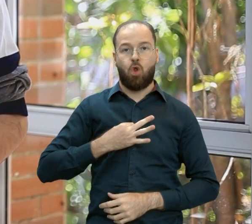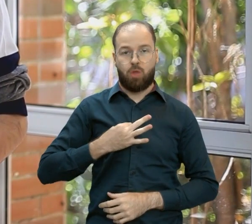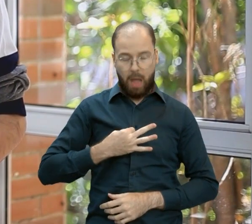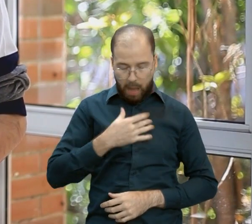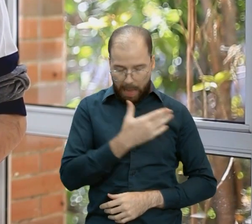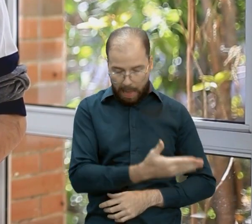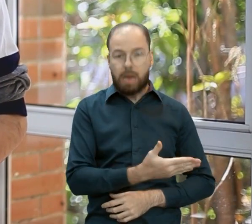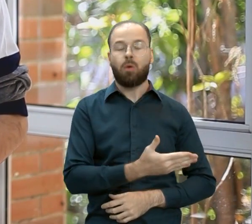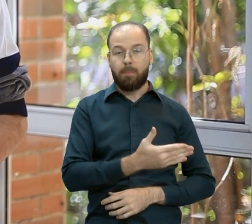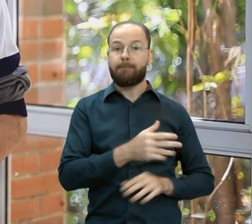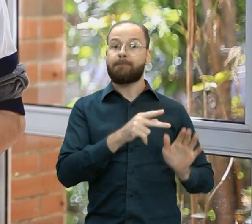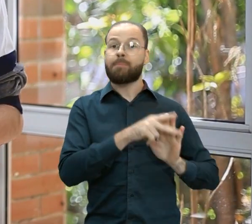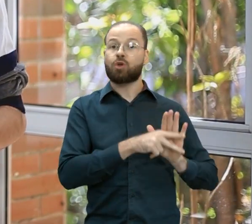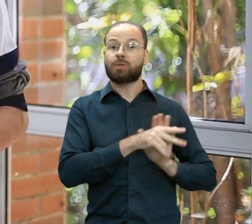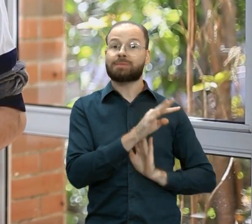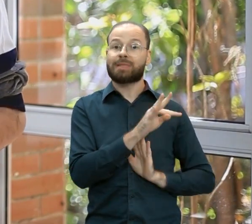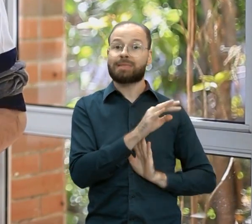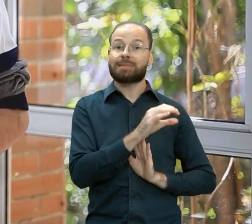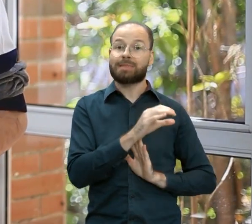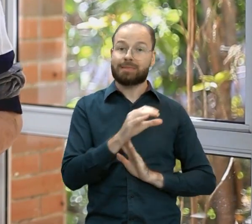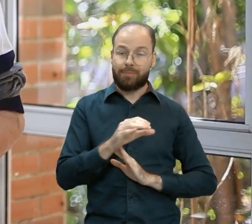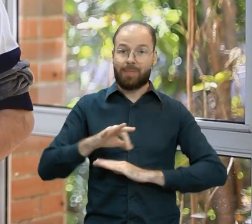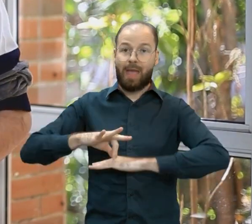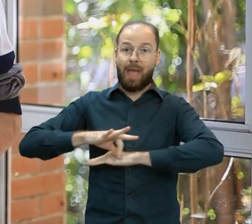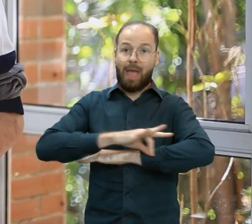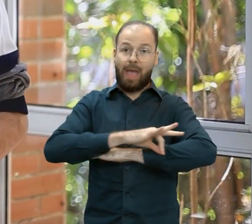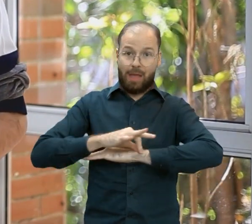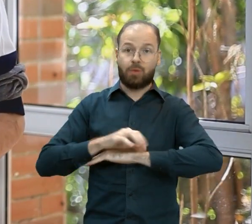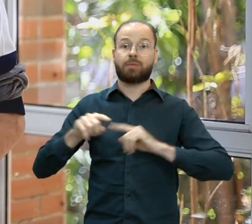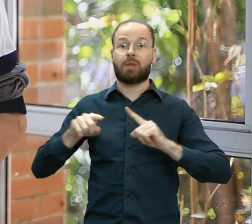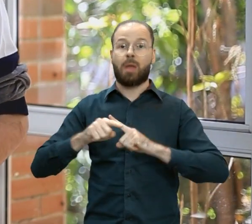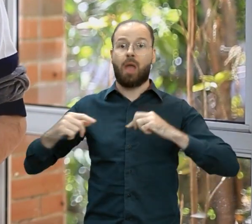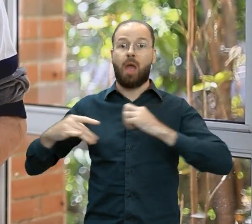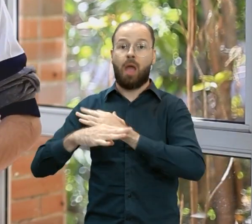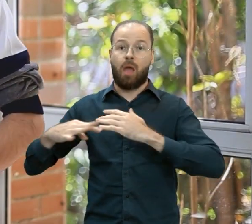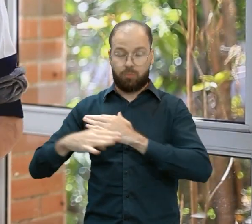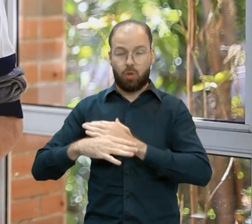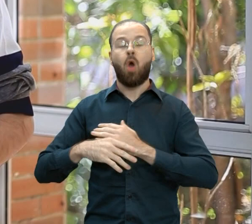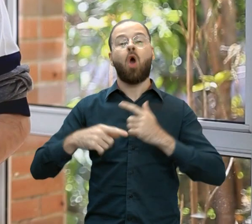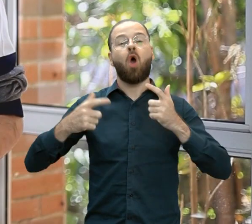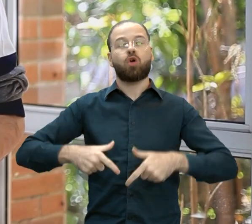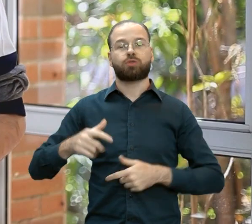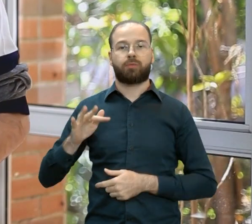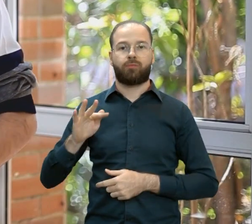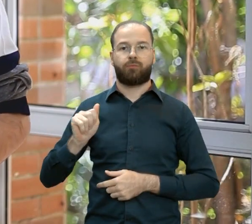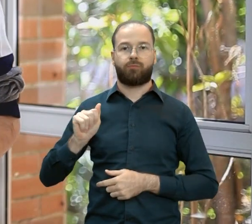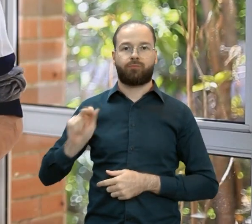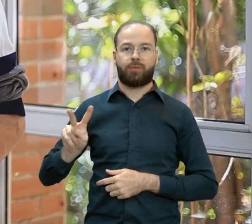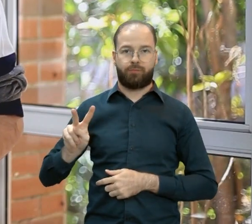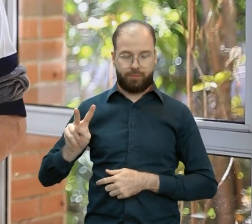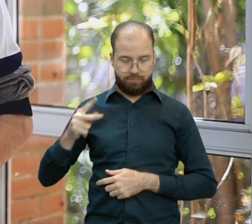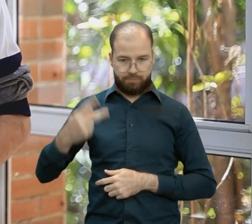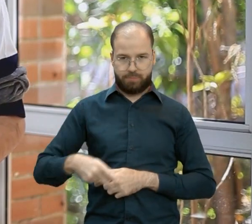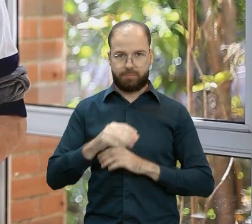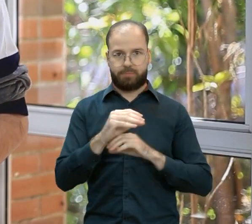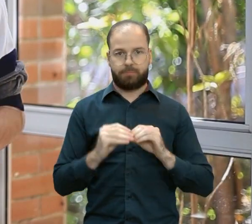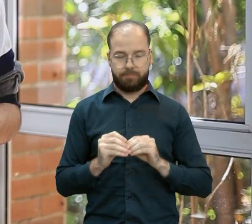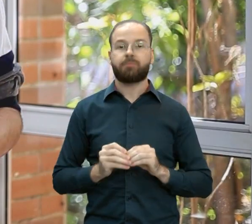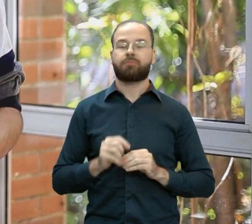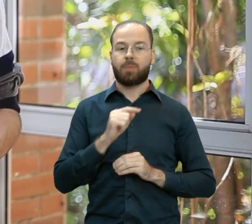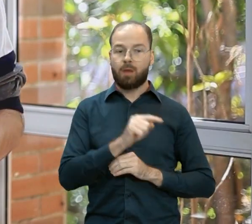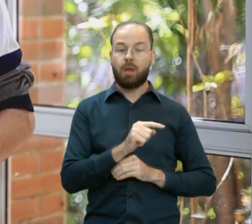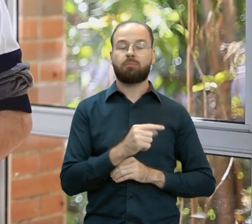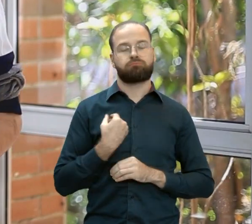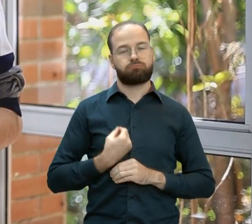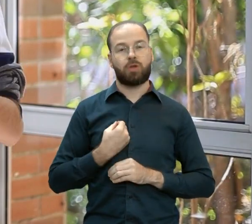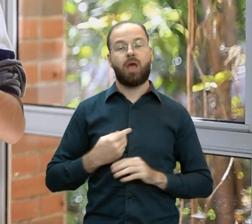projeto de TCC de Arquitetura e Urbanismo da Faculdade de Artes Visuais, a FAV. O Quintal das Cores estará ativo até o dia 7